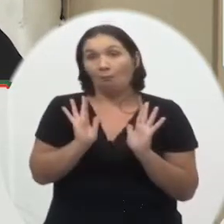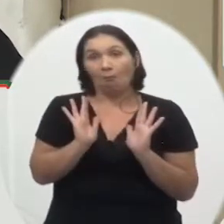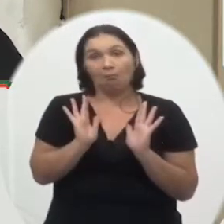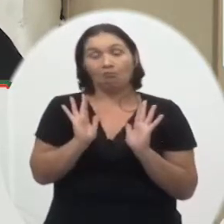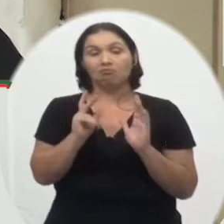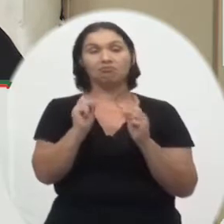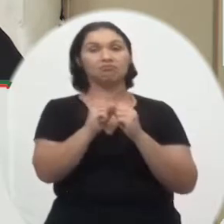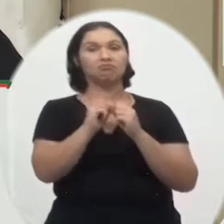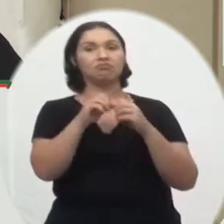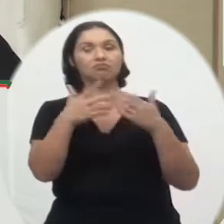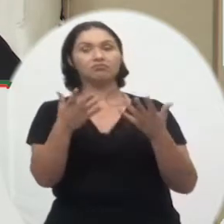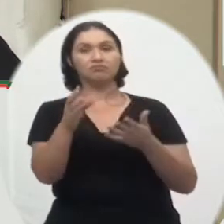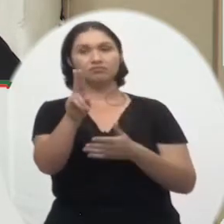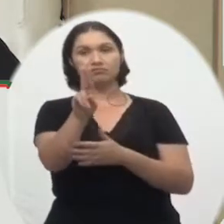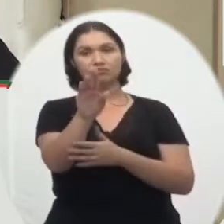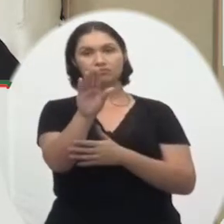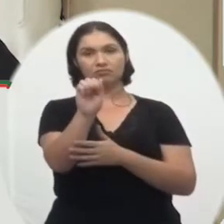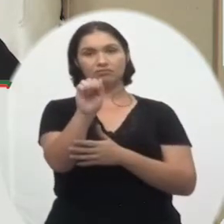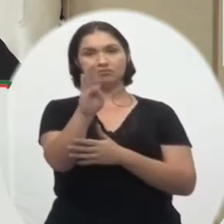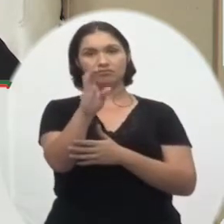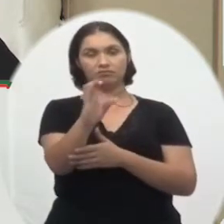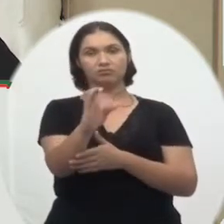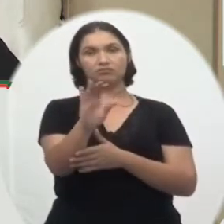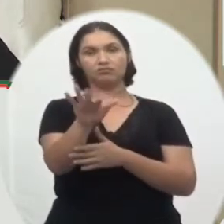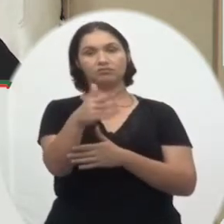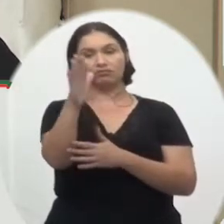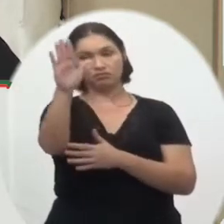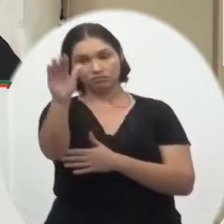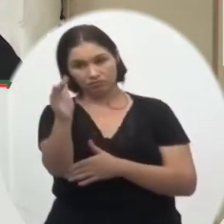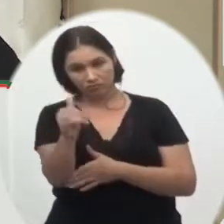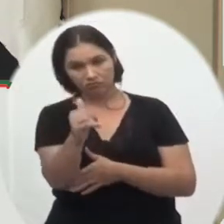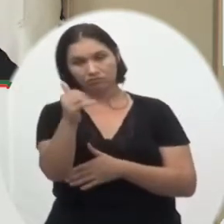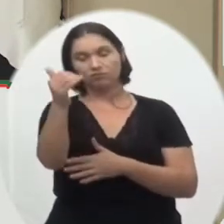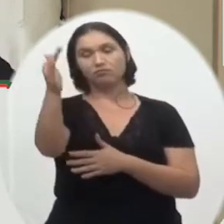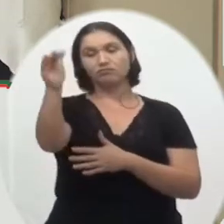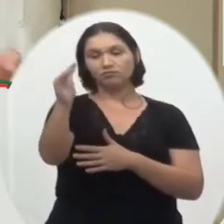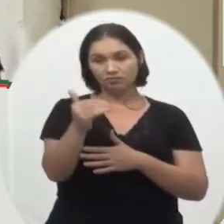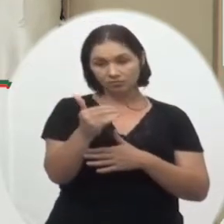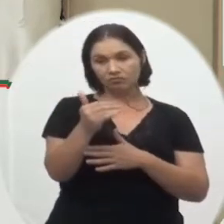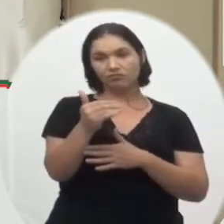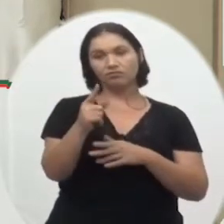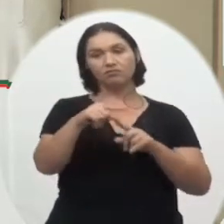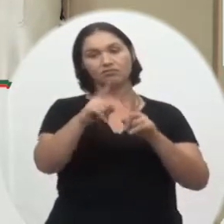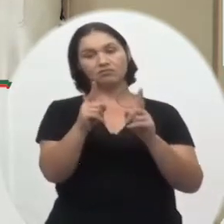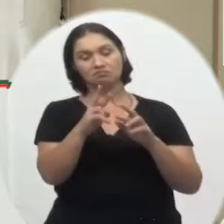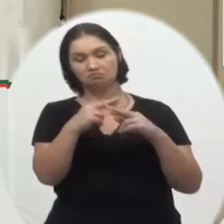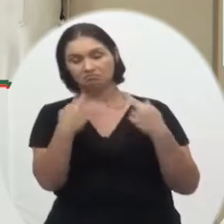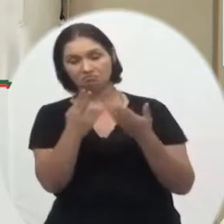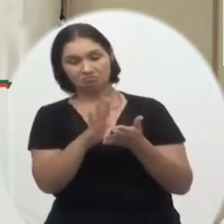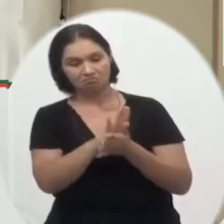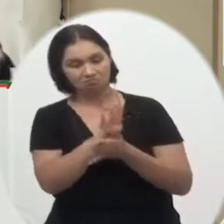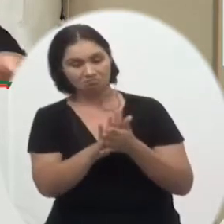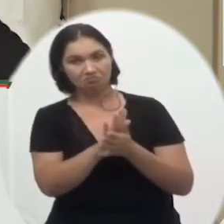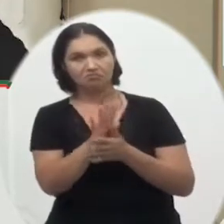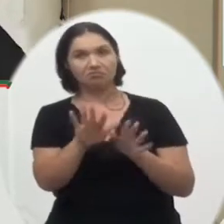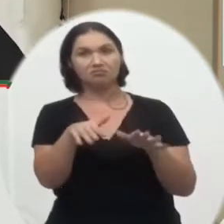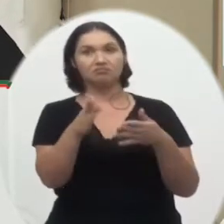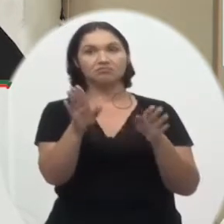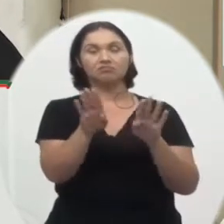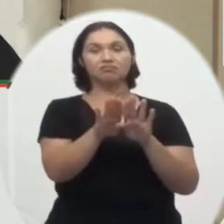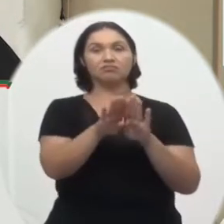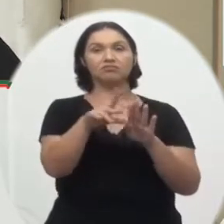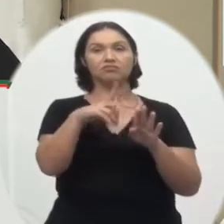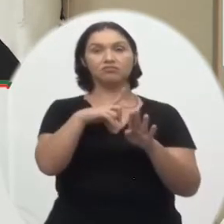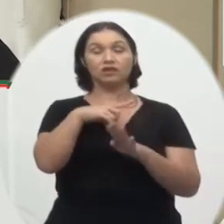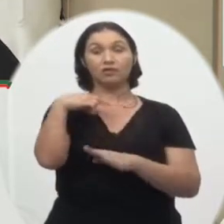que a OABC chamou ele várias vezes lá, tá? Inclusive nossos advogados estão tomando